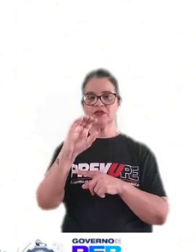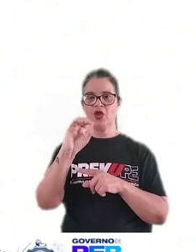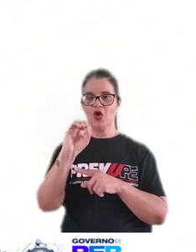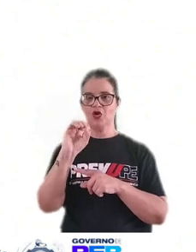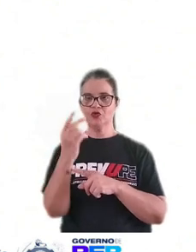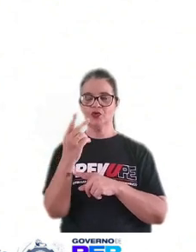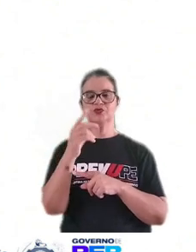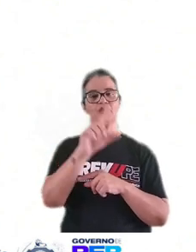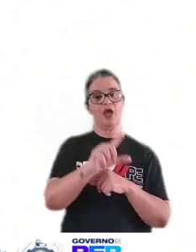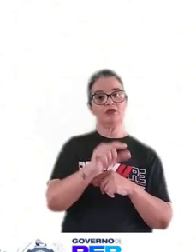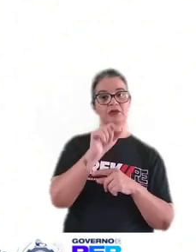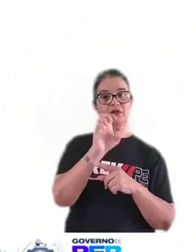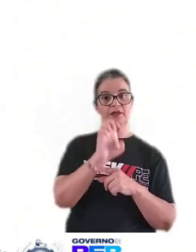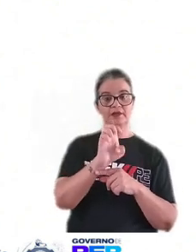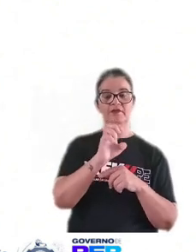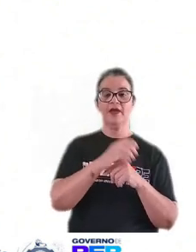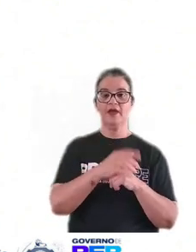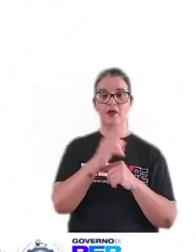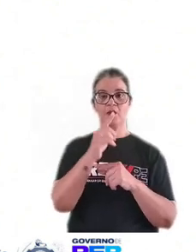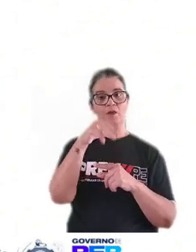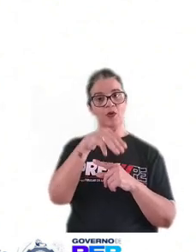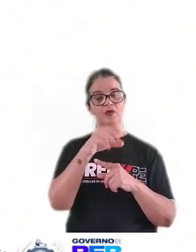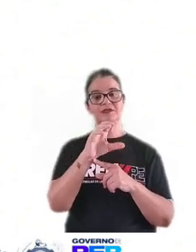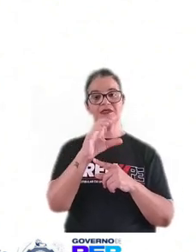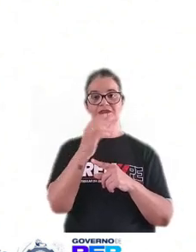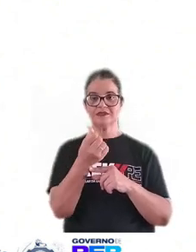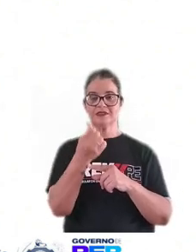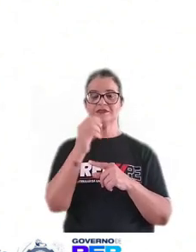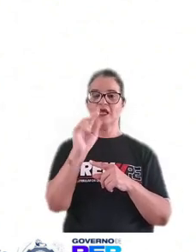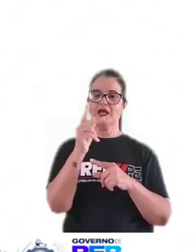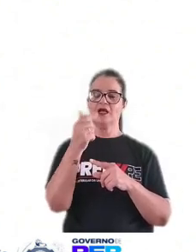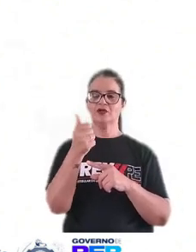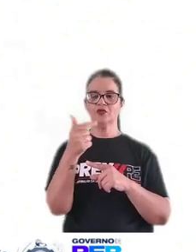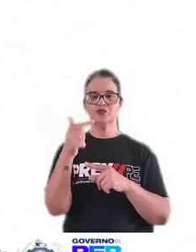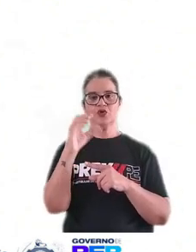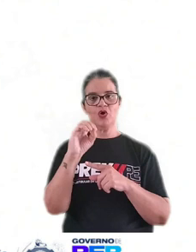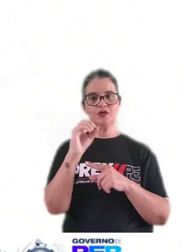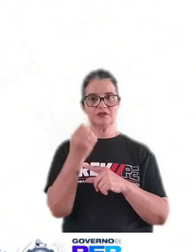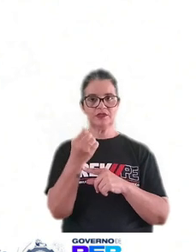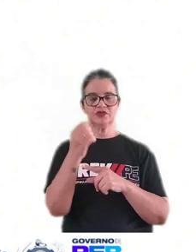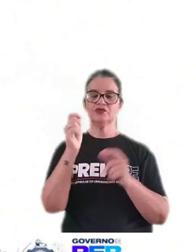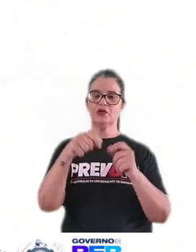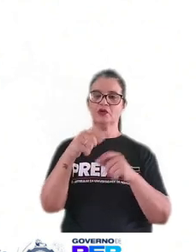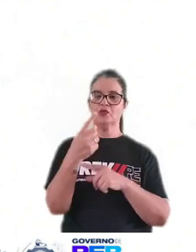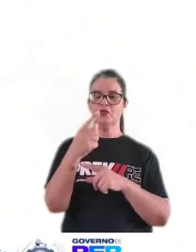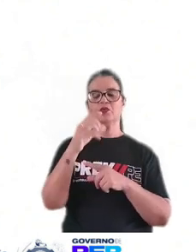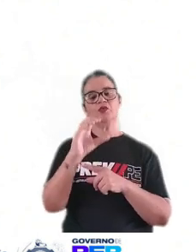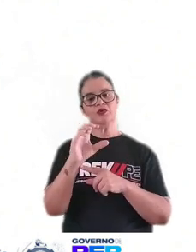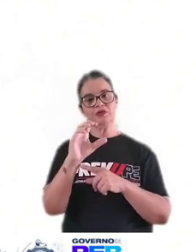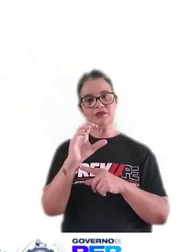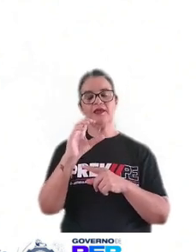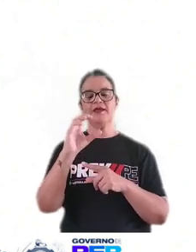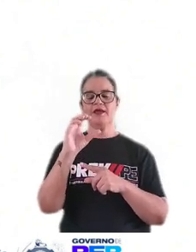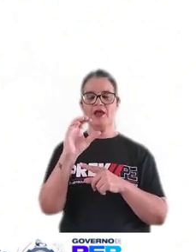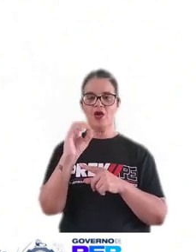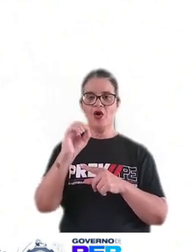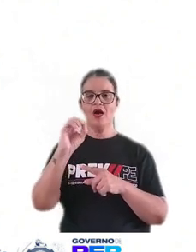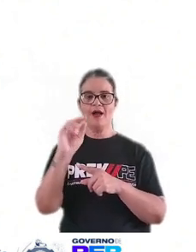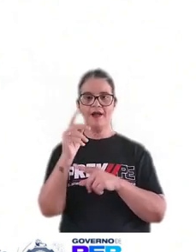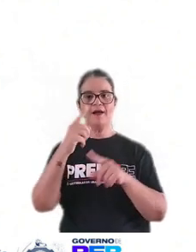CO2 alternativa 1 mol de C6H12O6 1 mol 1 mol de